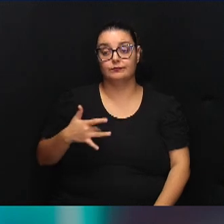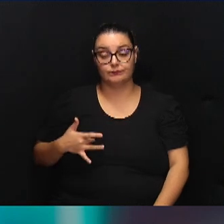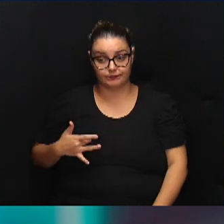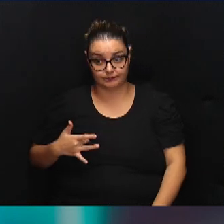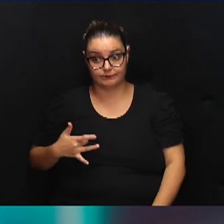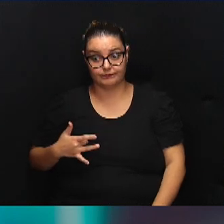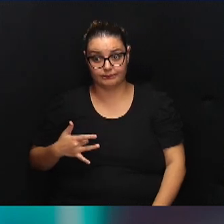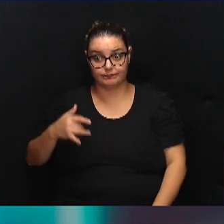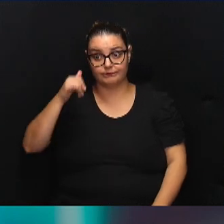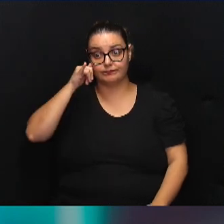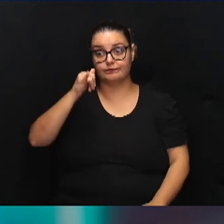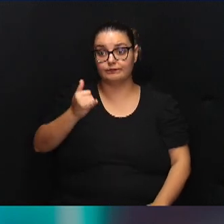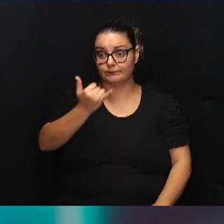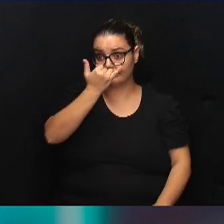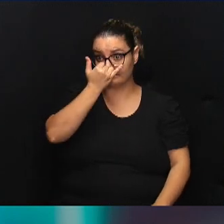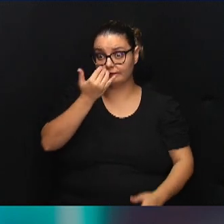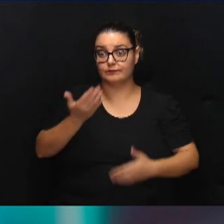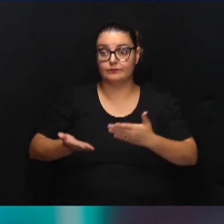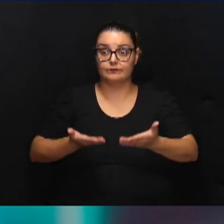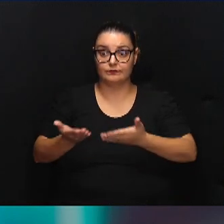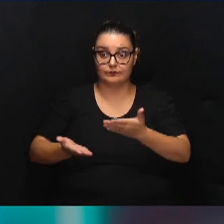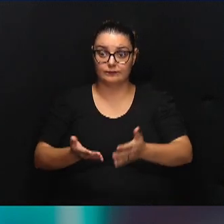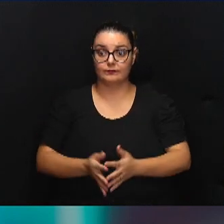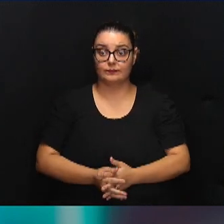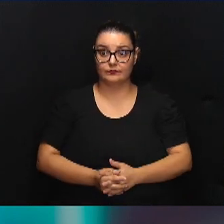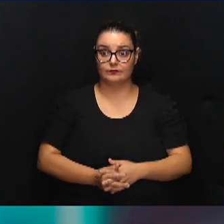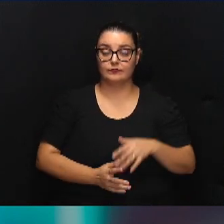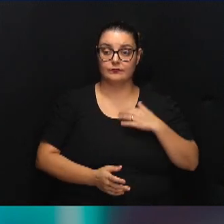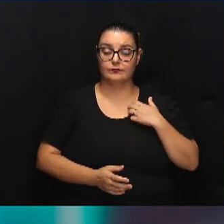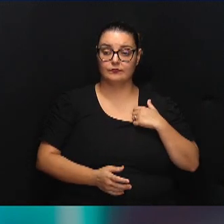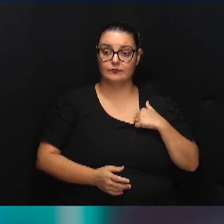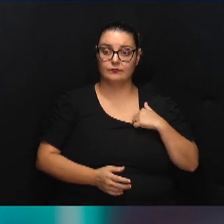em prevenção, em tratamento.